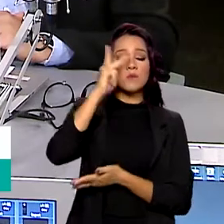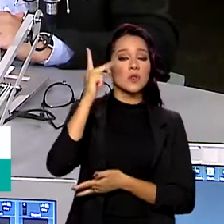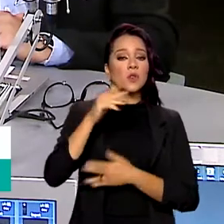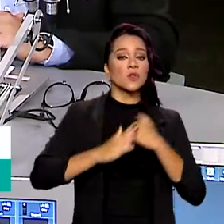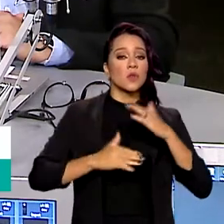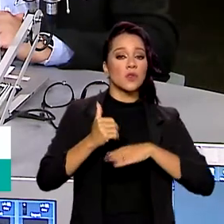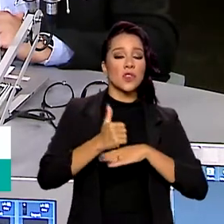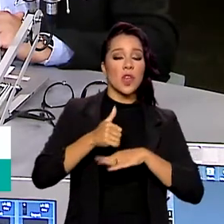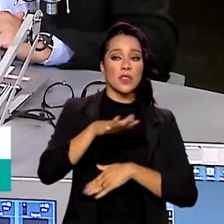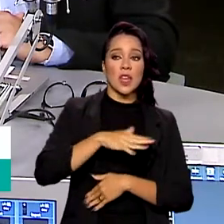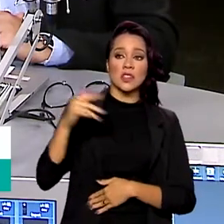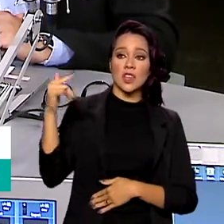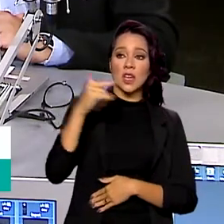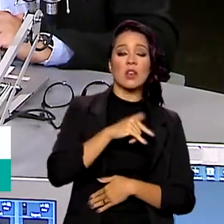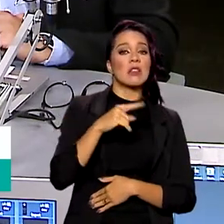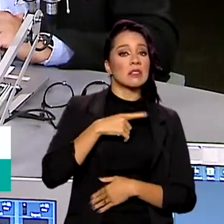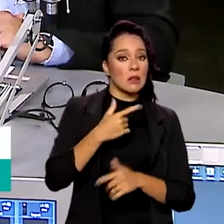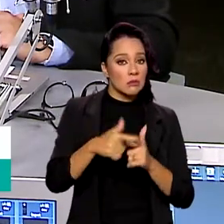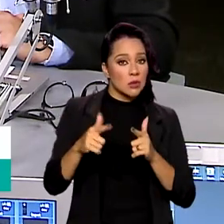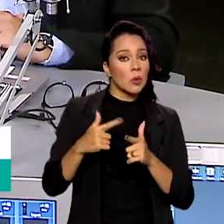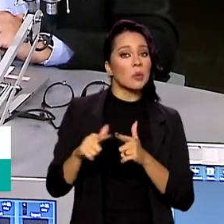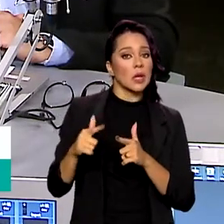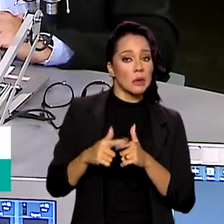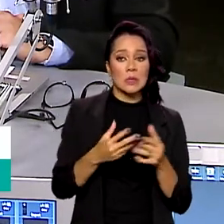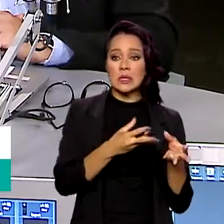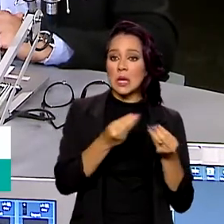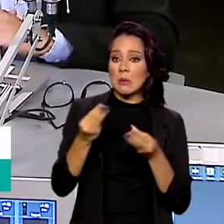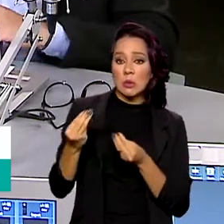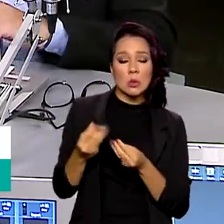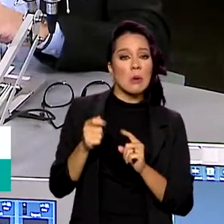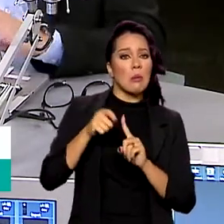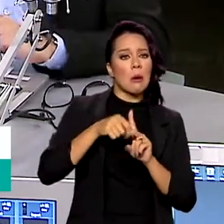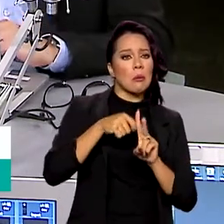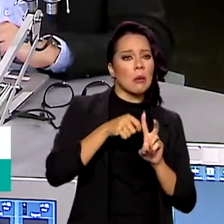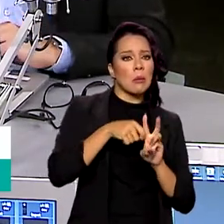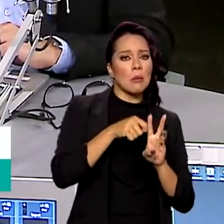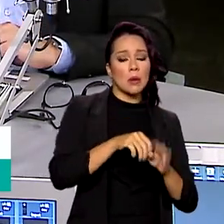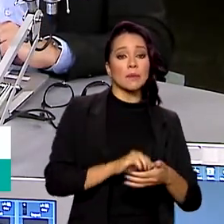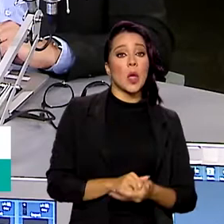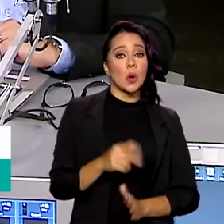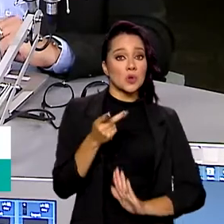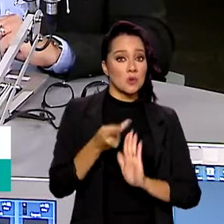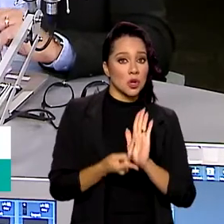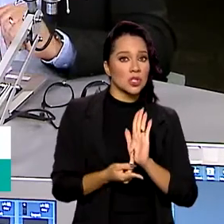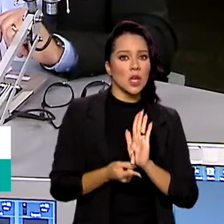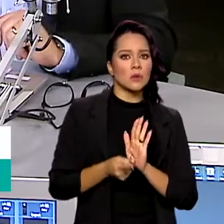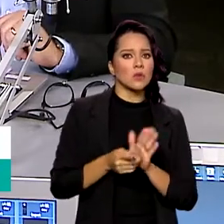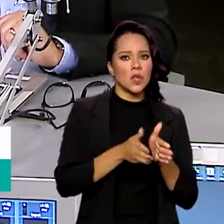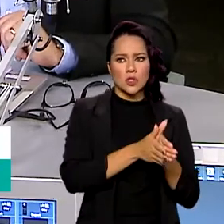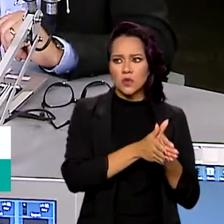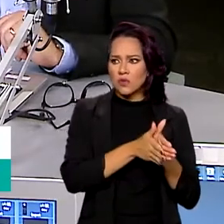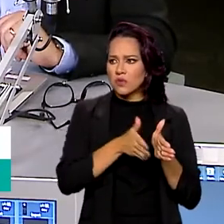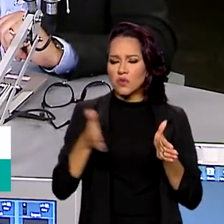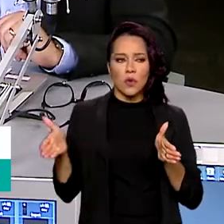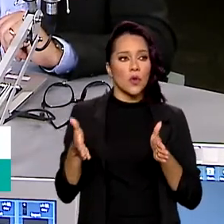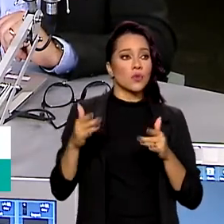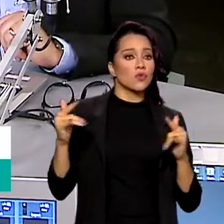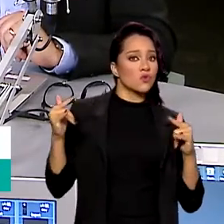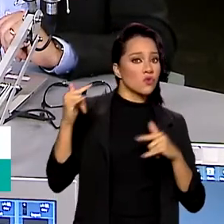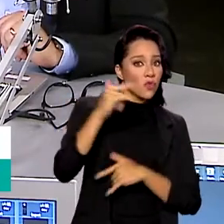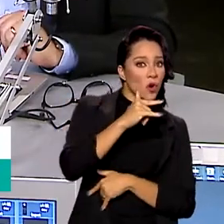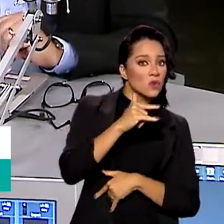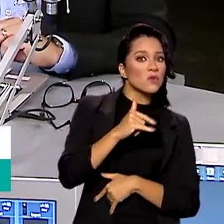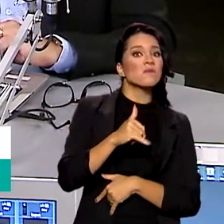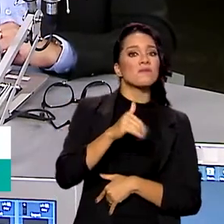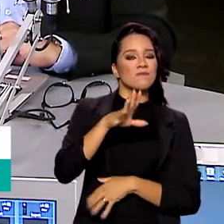no setor aéreo tem causado transtornos aí Há muitos meses os trajetos de curta e média duração dos voos